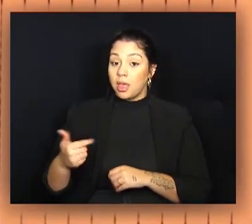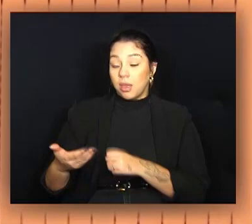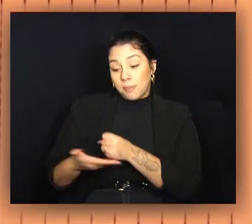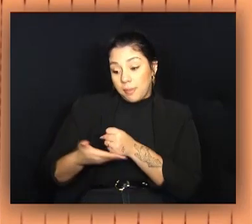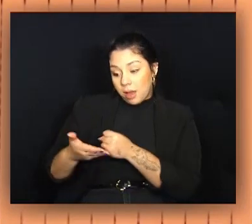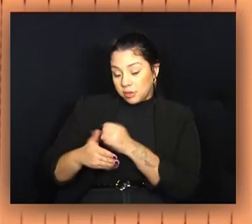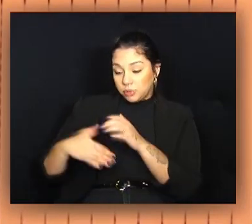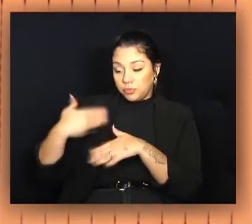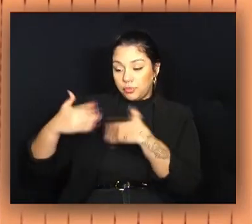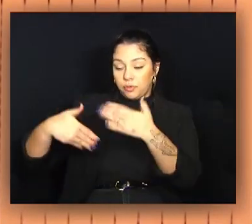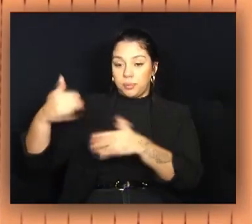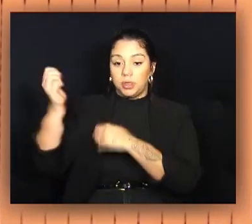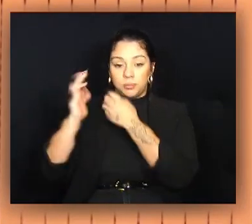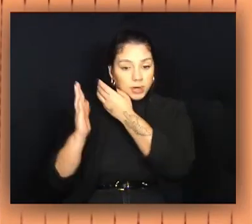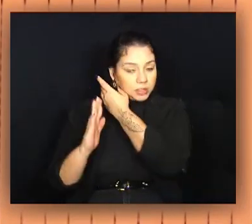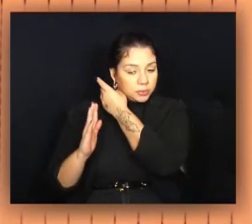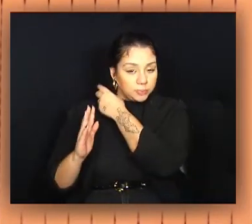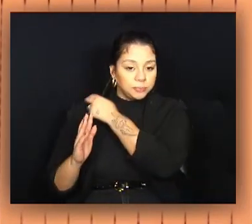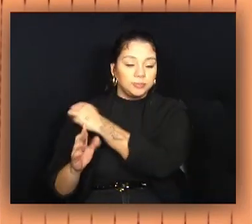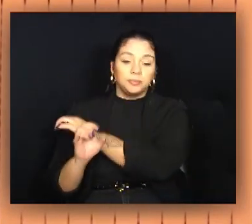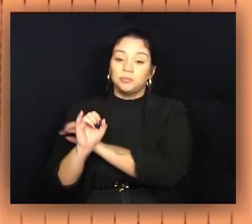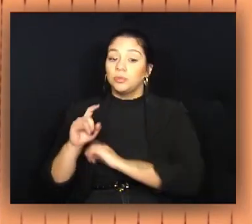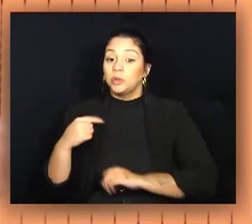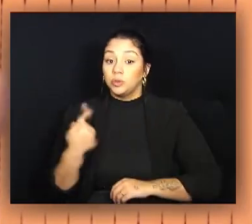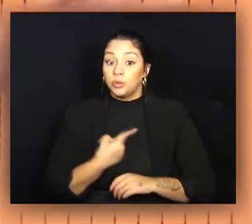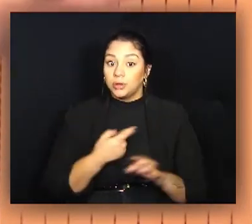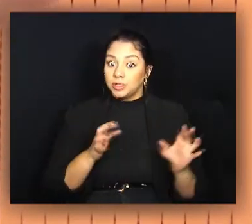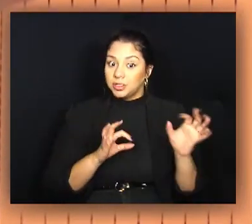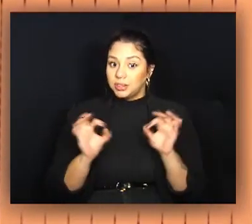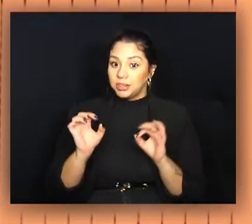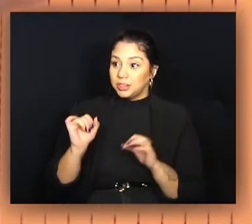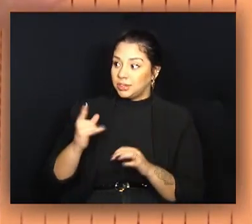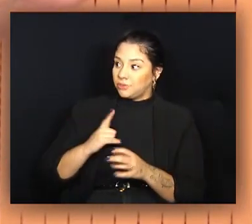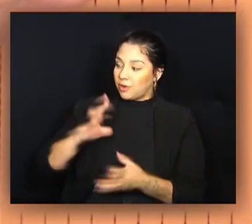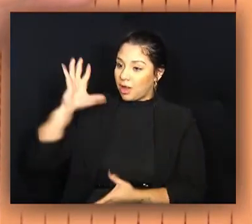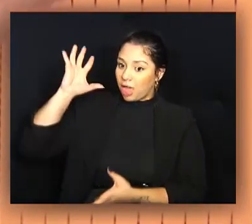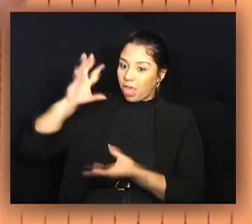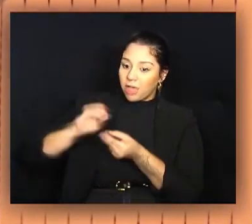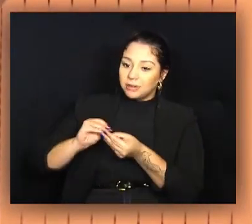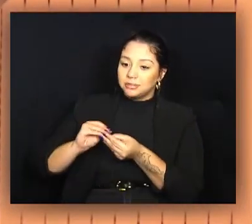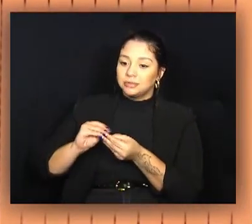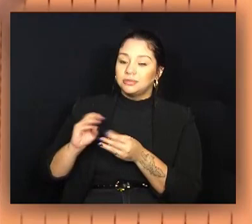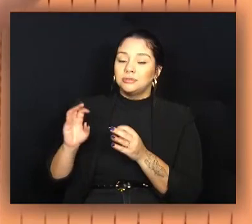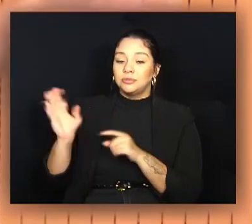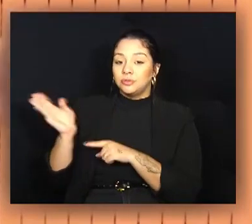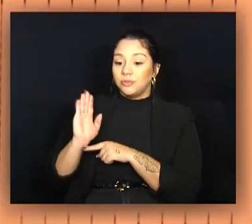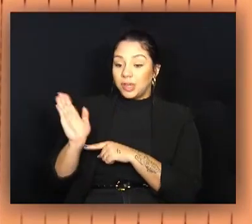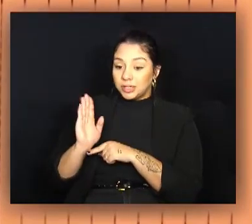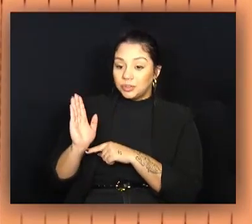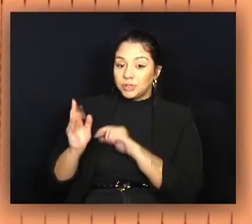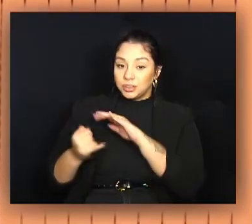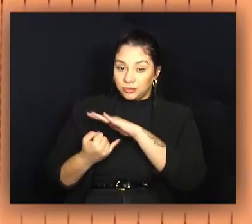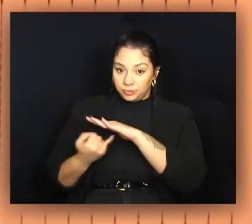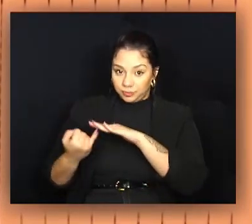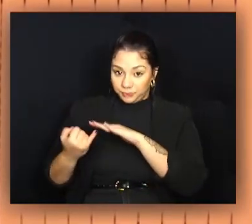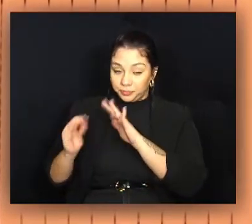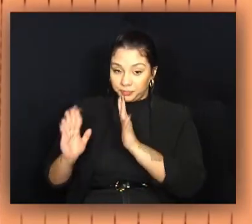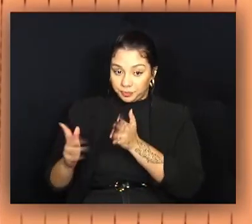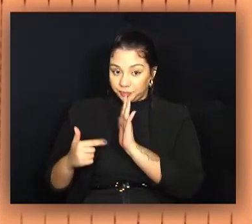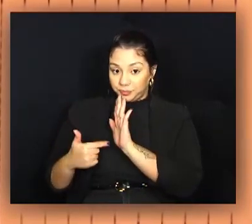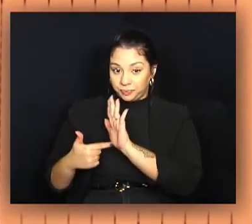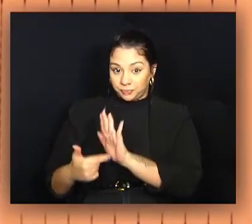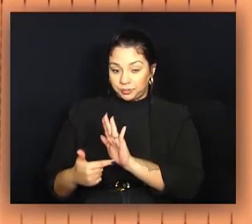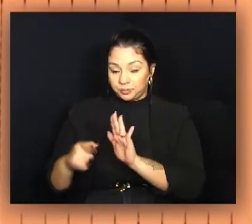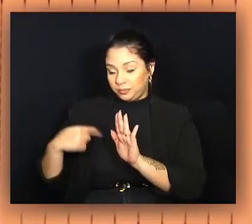nacional. E quando a gente assiste, se eu pudesse resumir em poucas palavras o vídeo maravilhoso que foi apresentado aqui